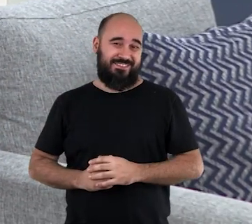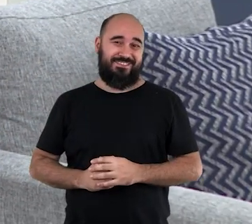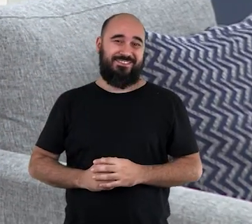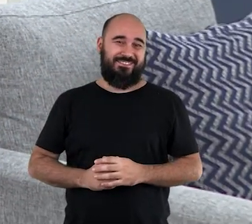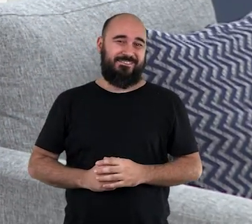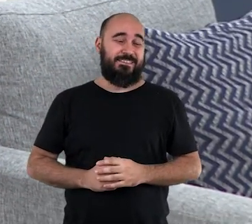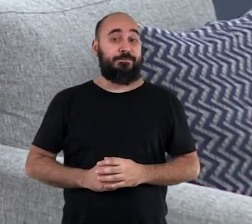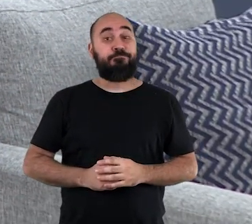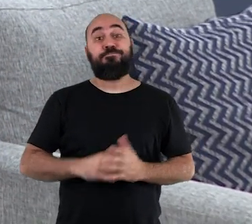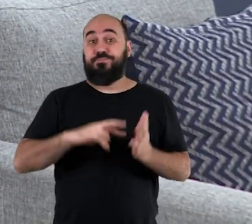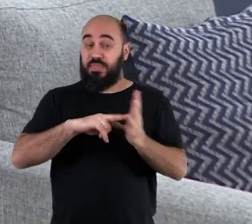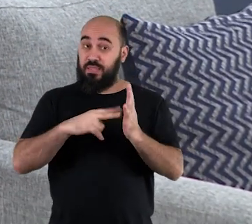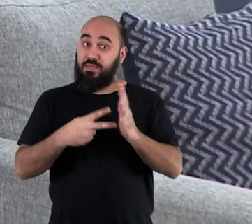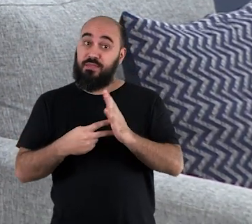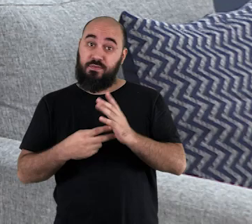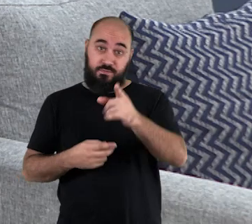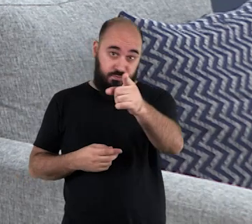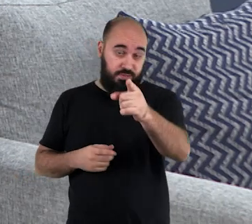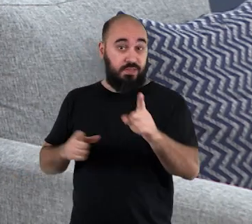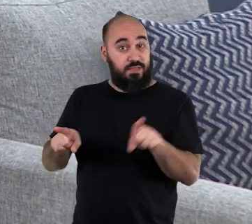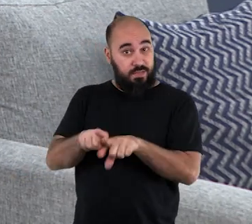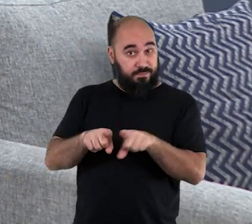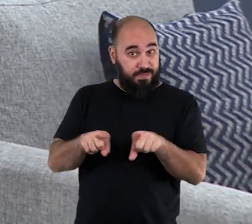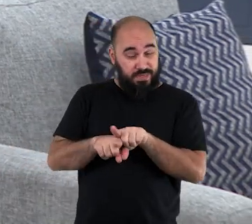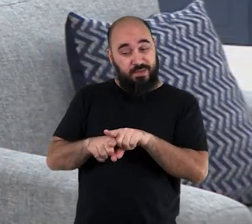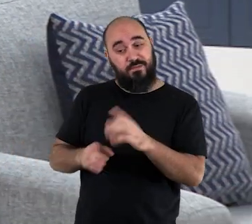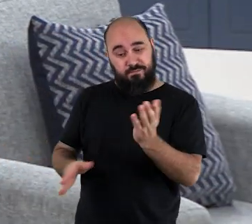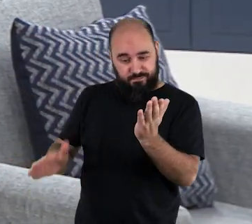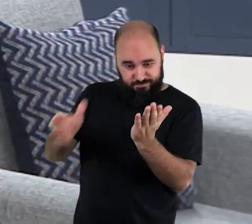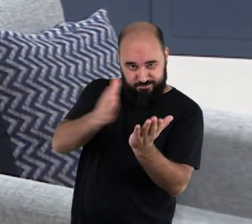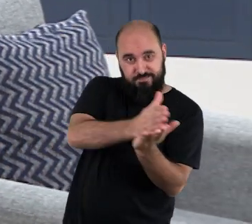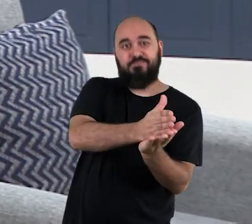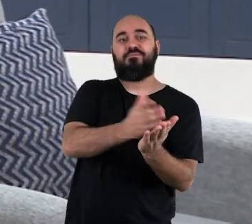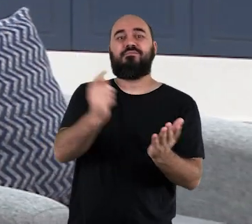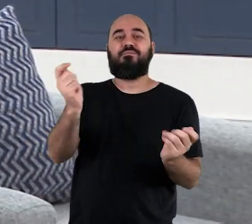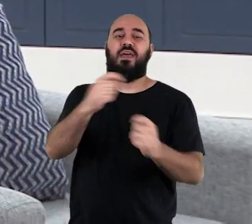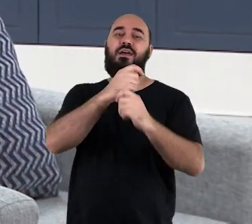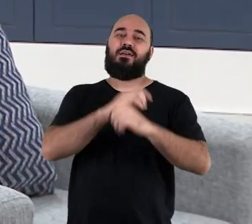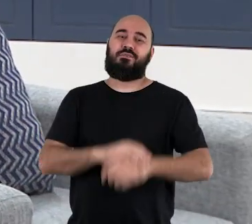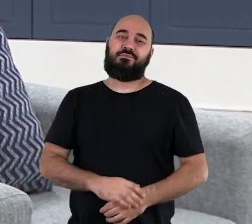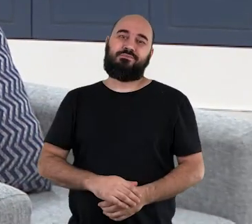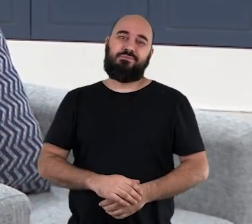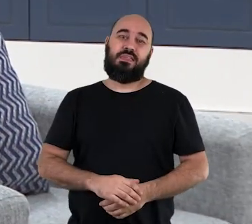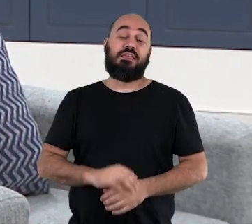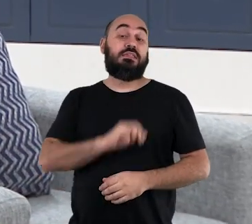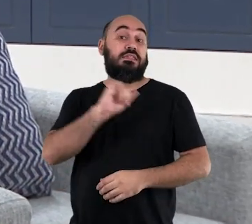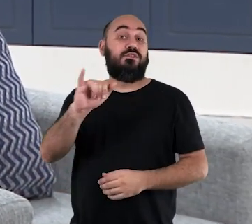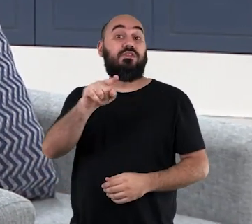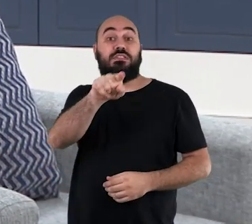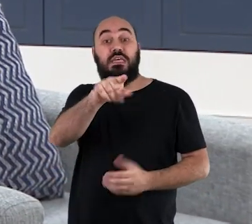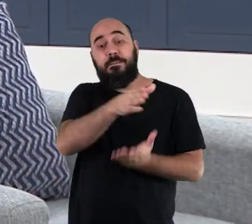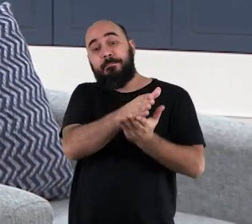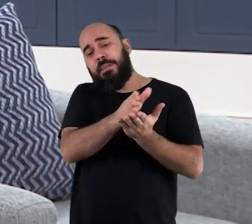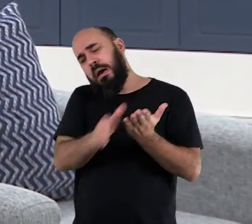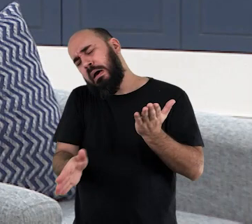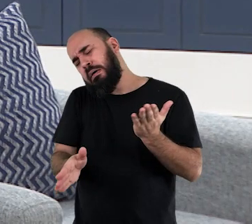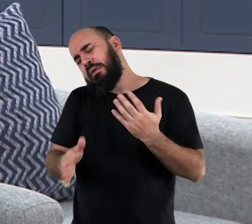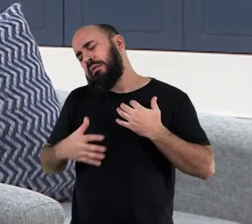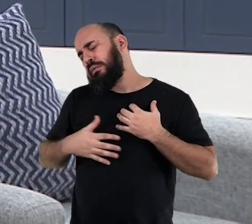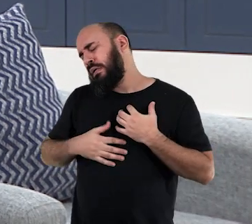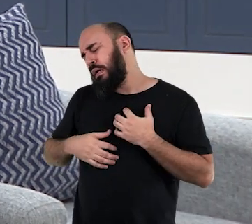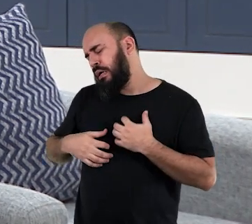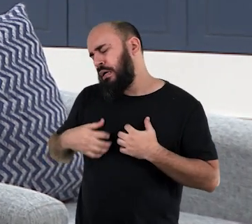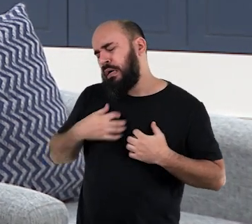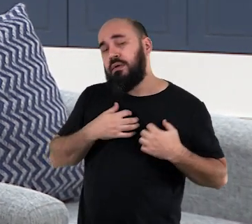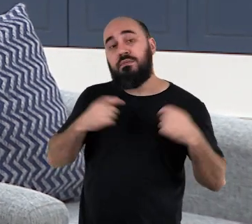Significa que você também pode voltar. Se você andou com Deus, mas se afastou dos caminhos dele, está afastado, ouça isso, você